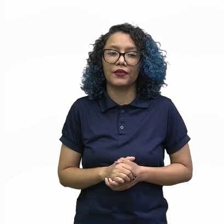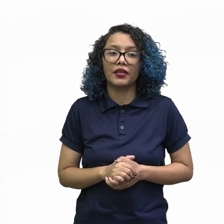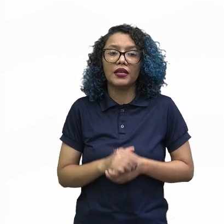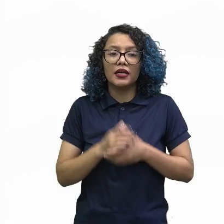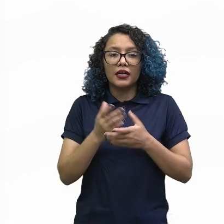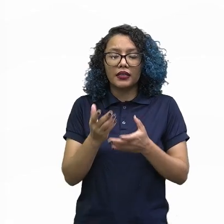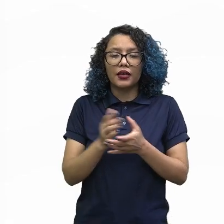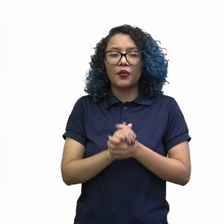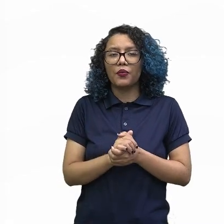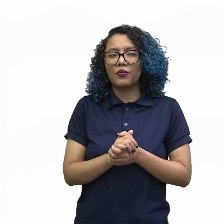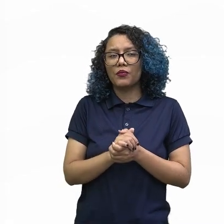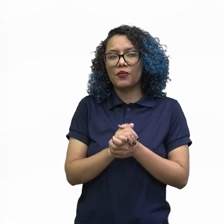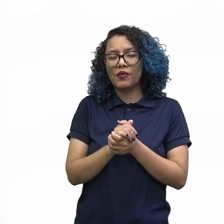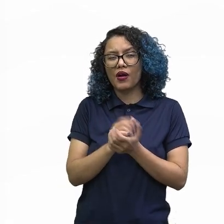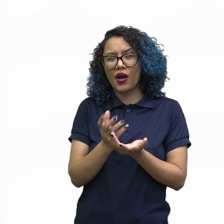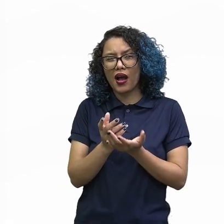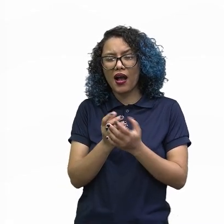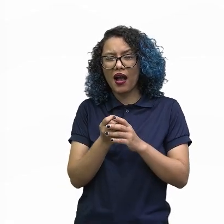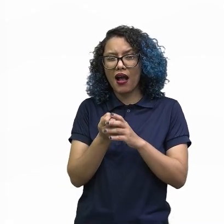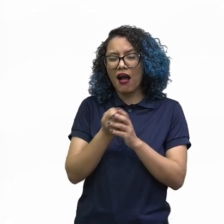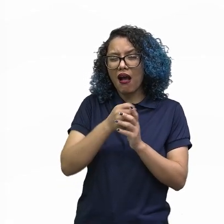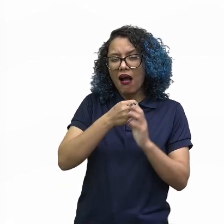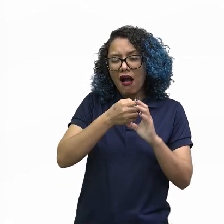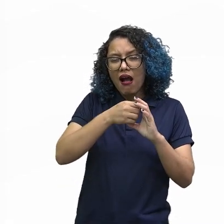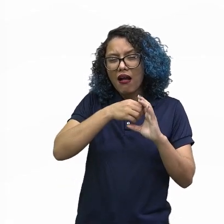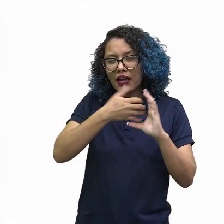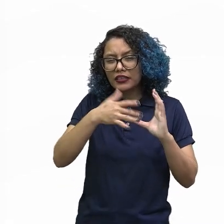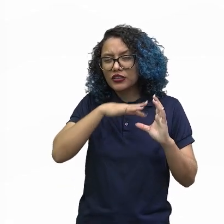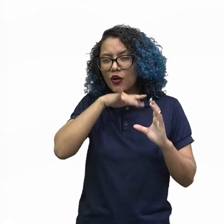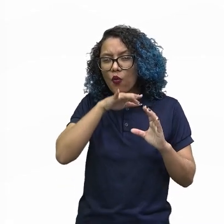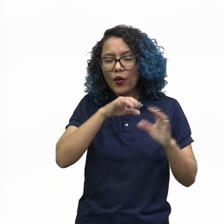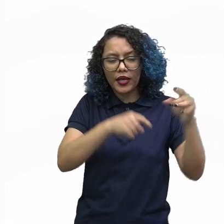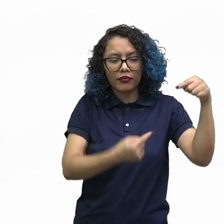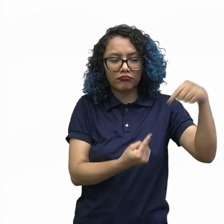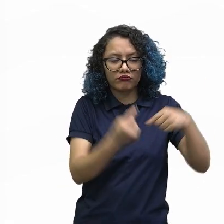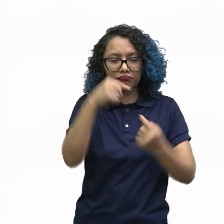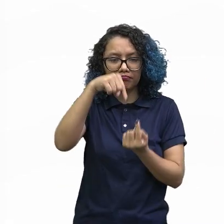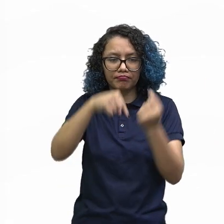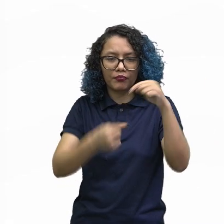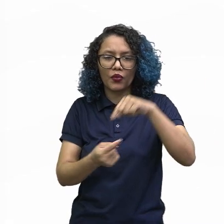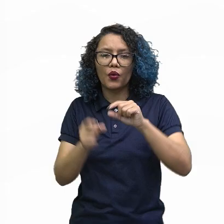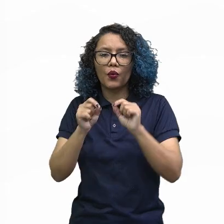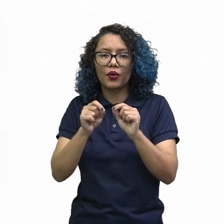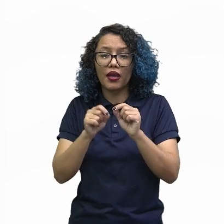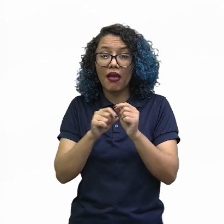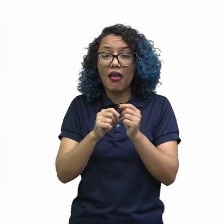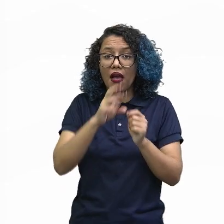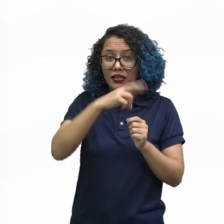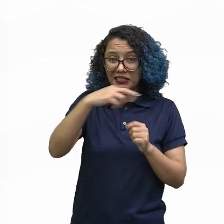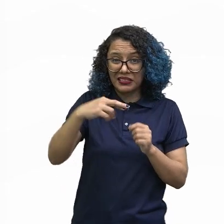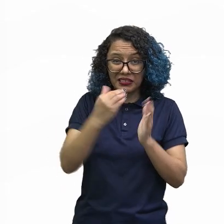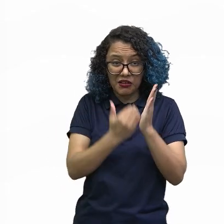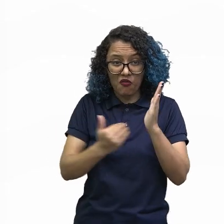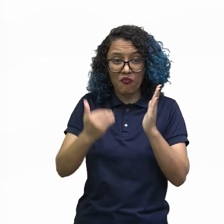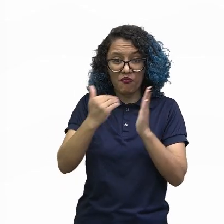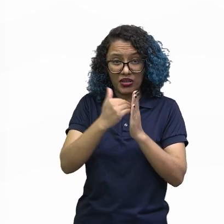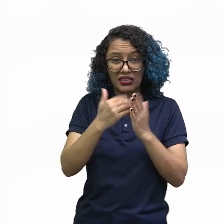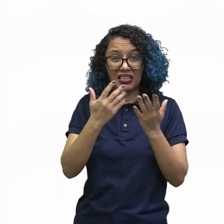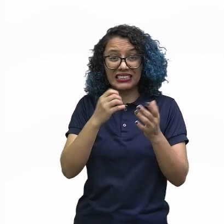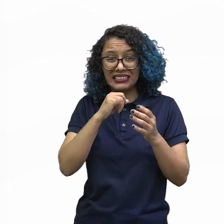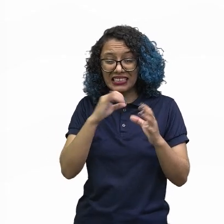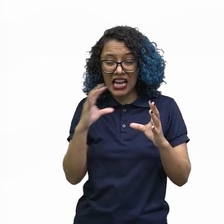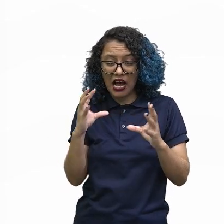associação, né, o que é ruim na associação em série, é o aumento da resistência, né? Como eu vou somar as resistências